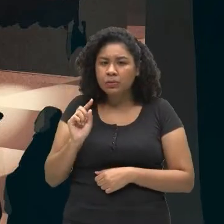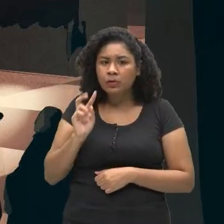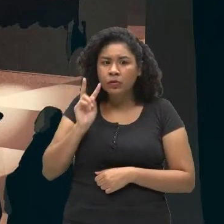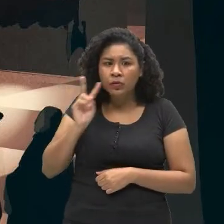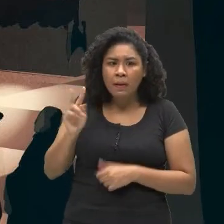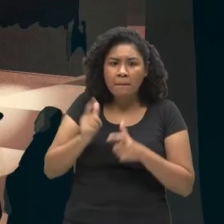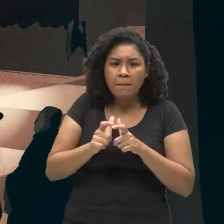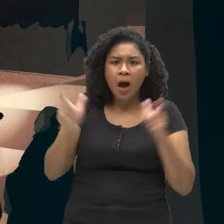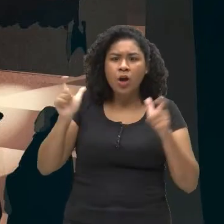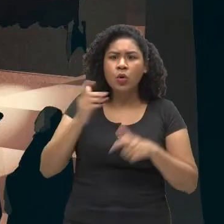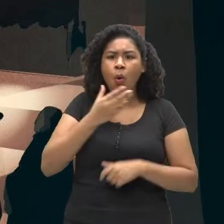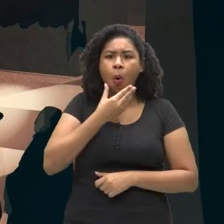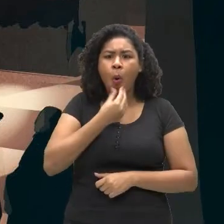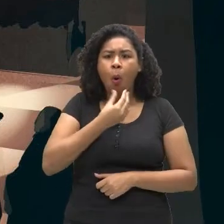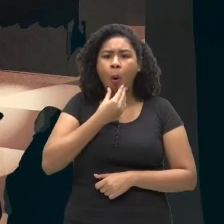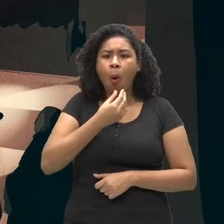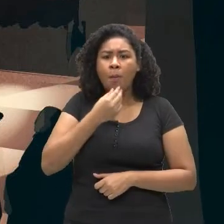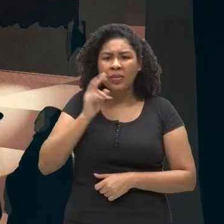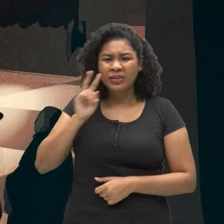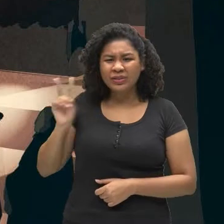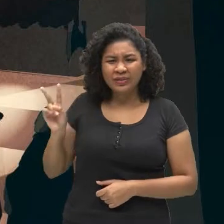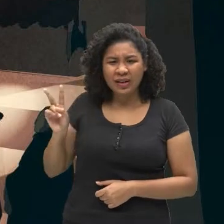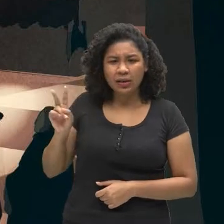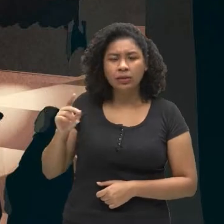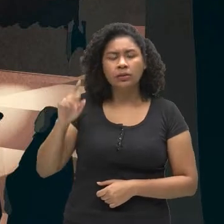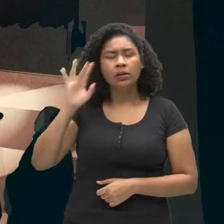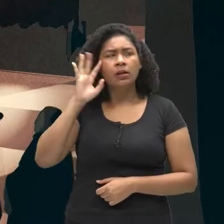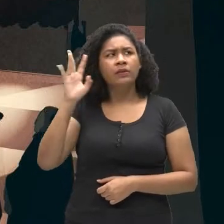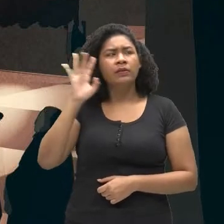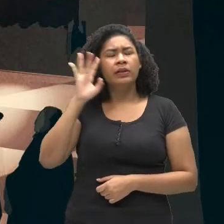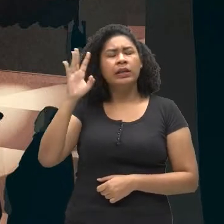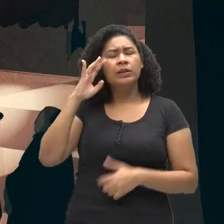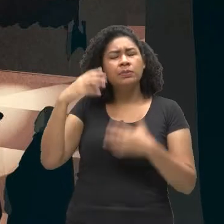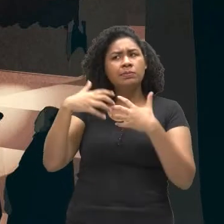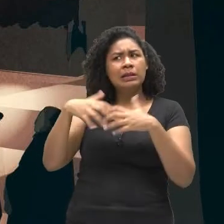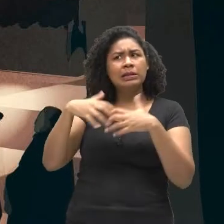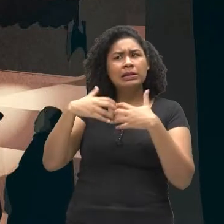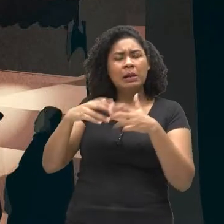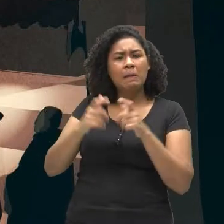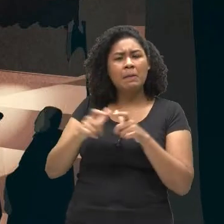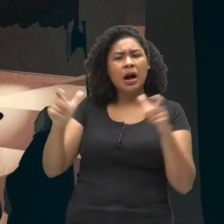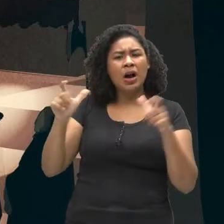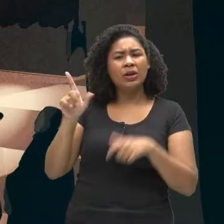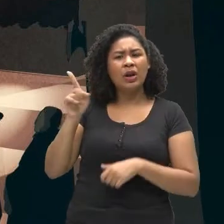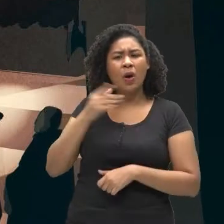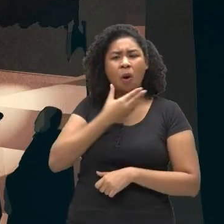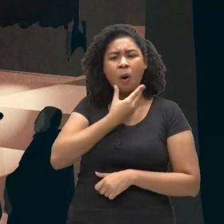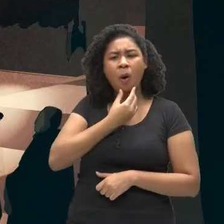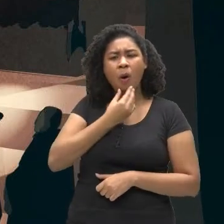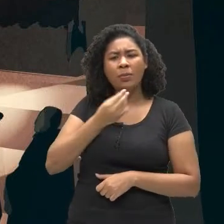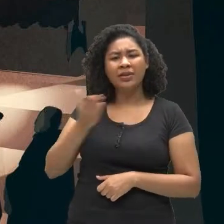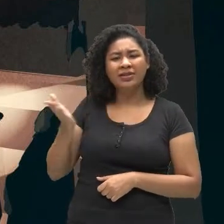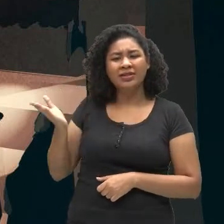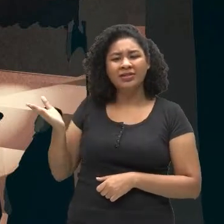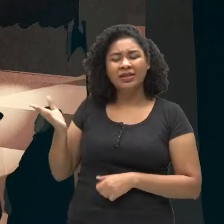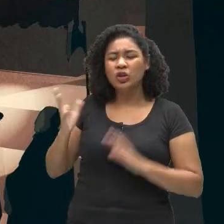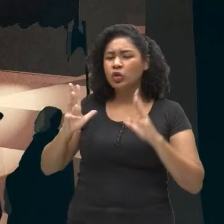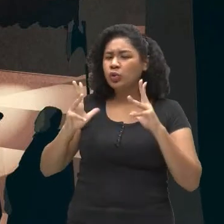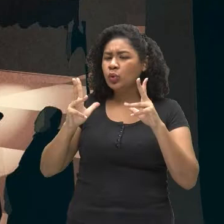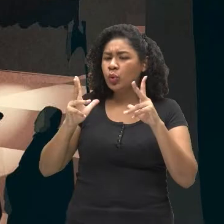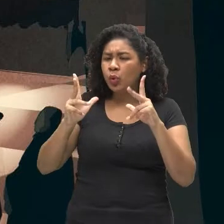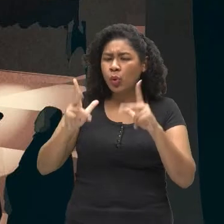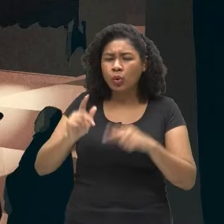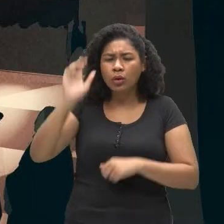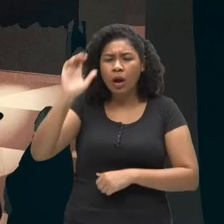Então isso é um ponto muito importante para nós refletirmos também. Tudo que dizia respeito à Igreja Católica